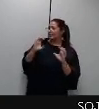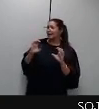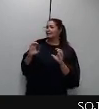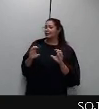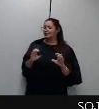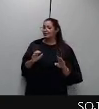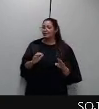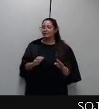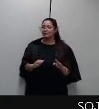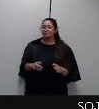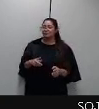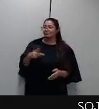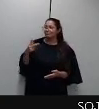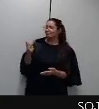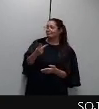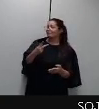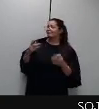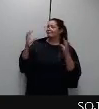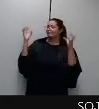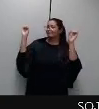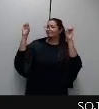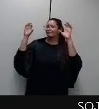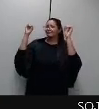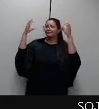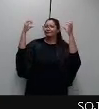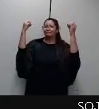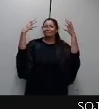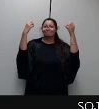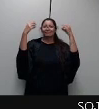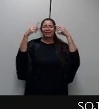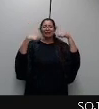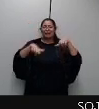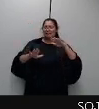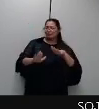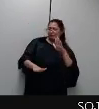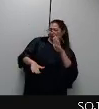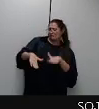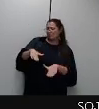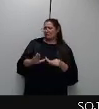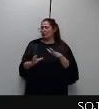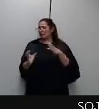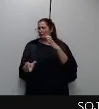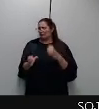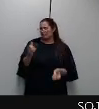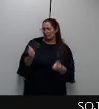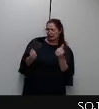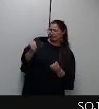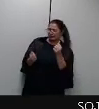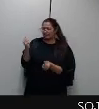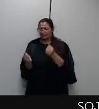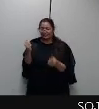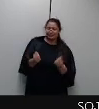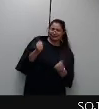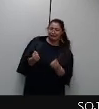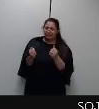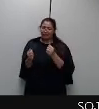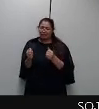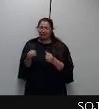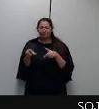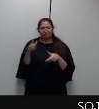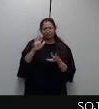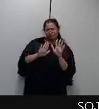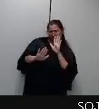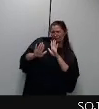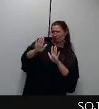mais é isso que você não é aquela situação de que foi num buraco que a rodovia mal cuidada assim me parece aqui